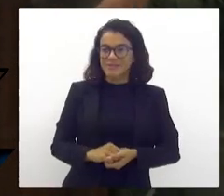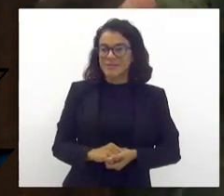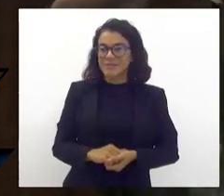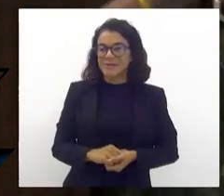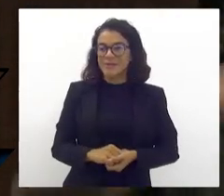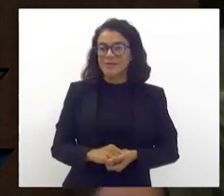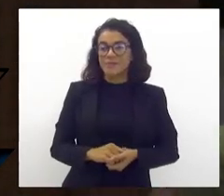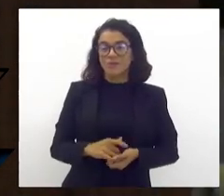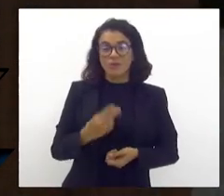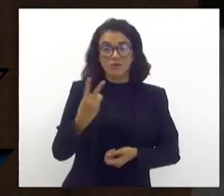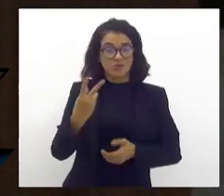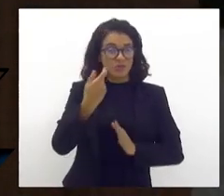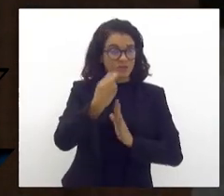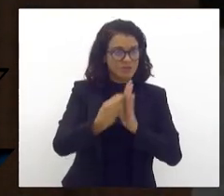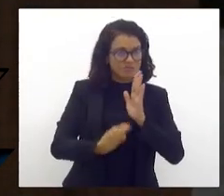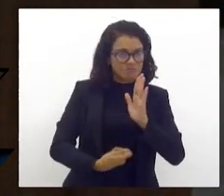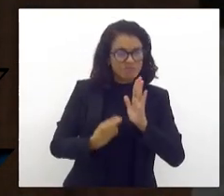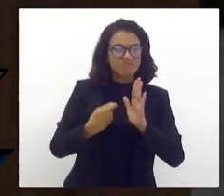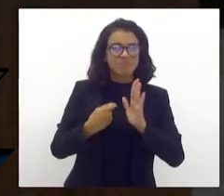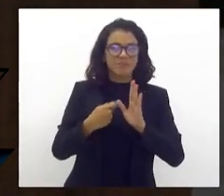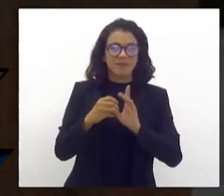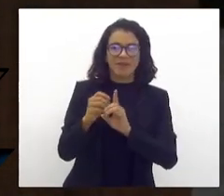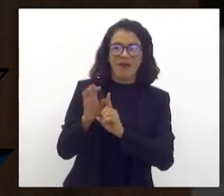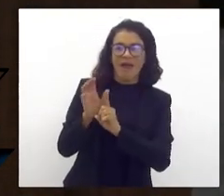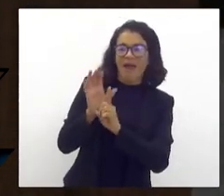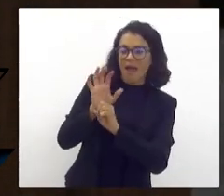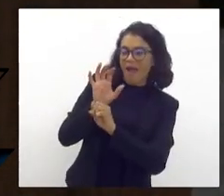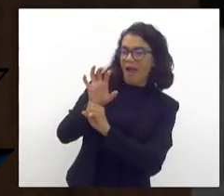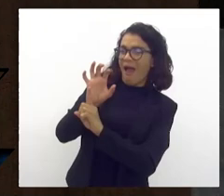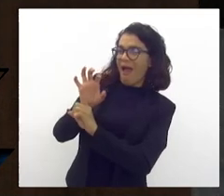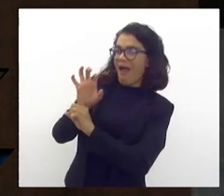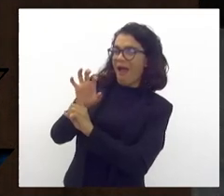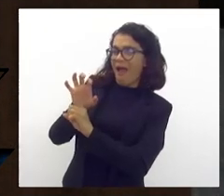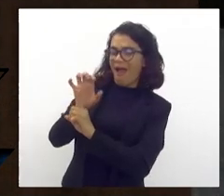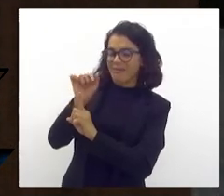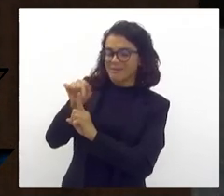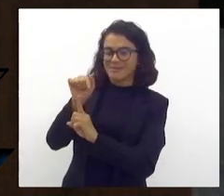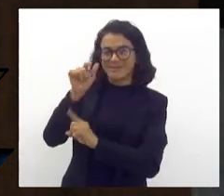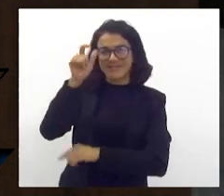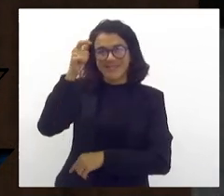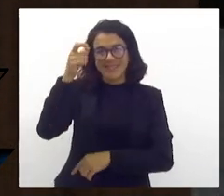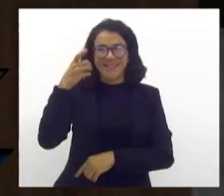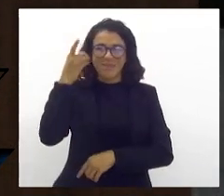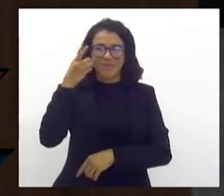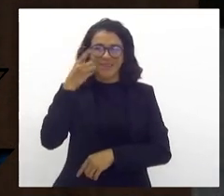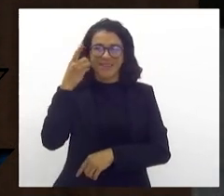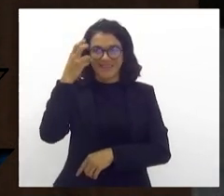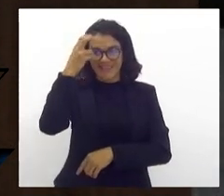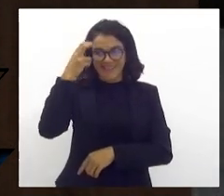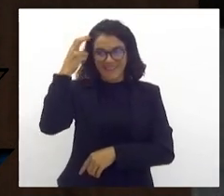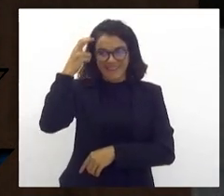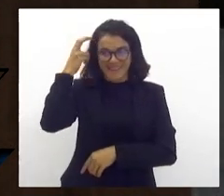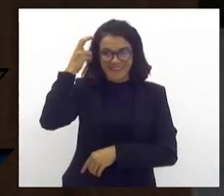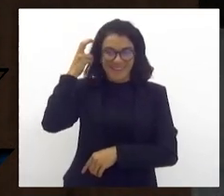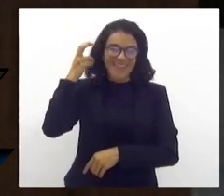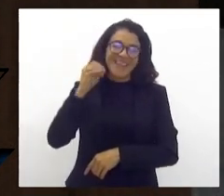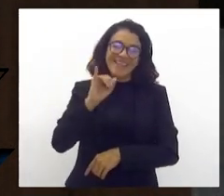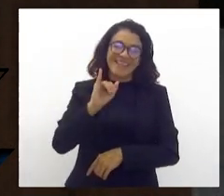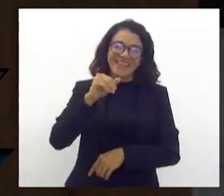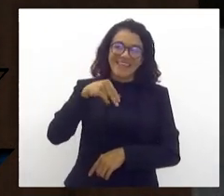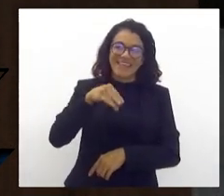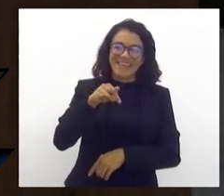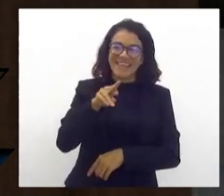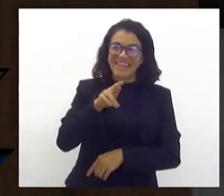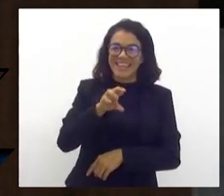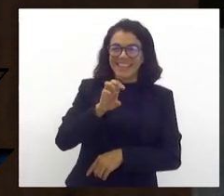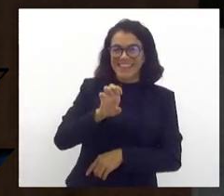Os autores estão sendo assediados pela intrépida deputada Verônica. A intrépida